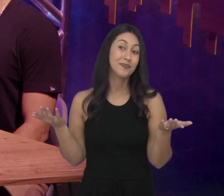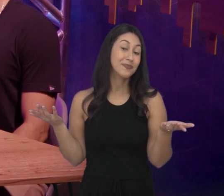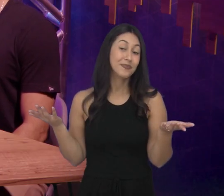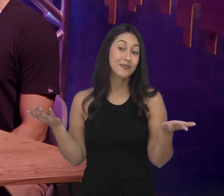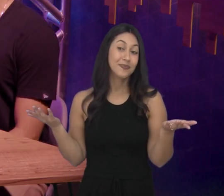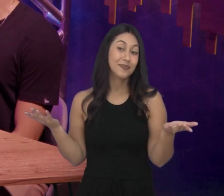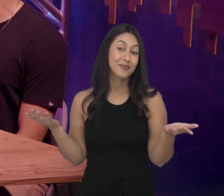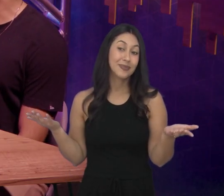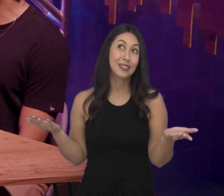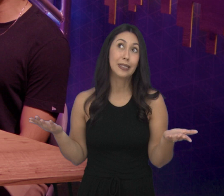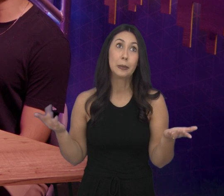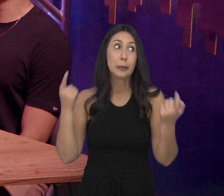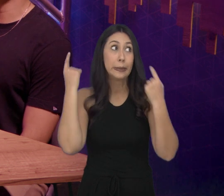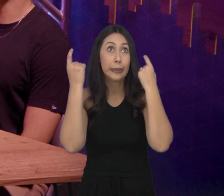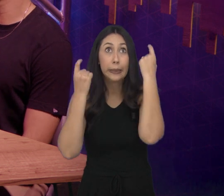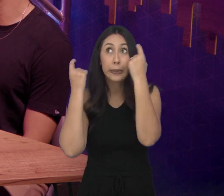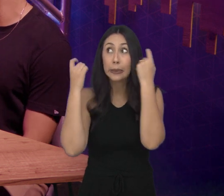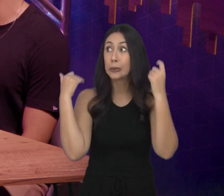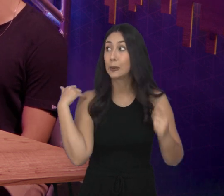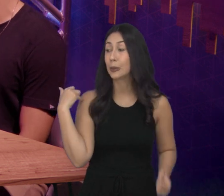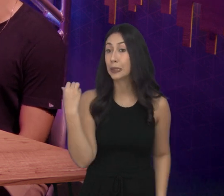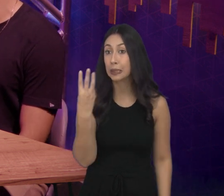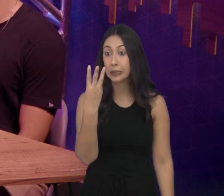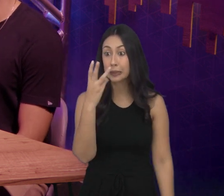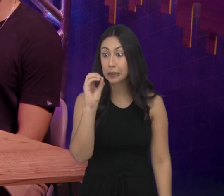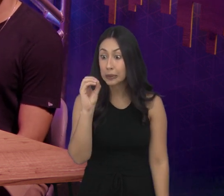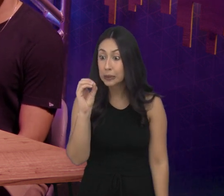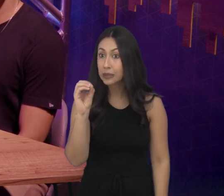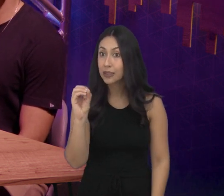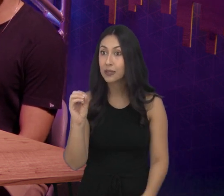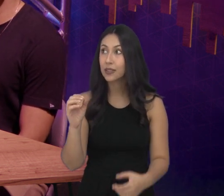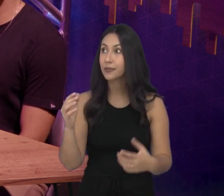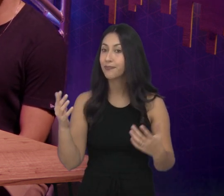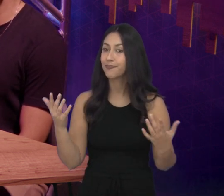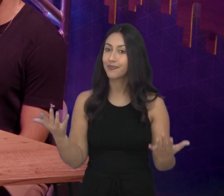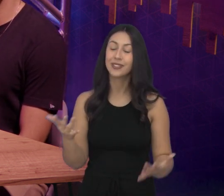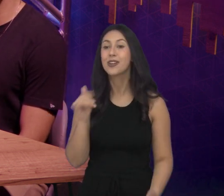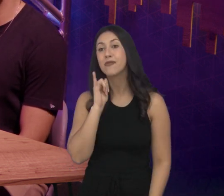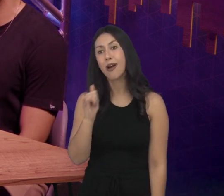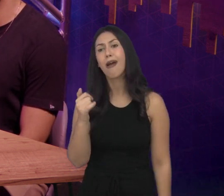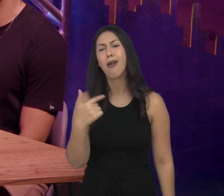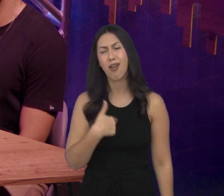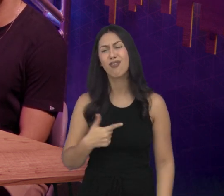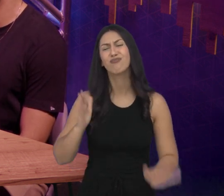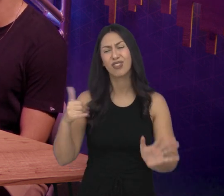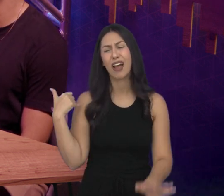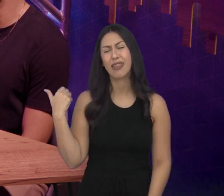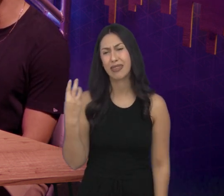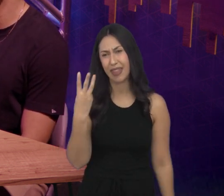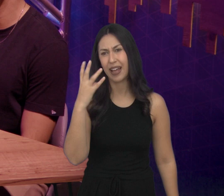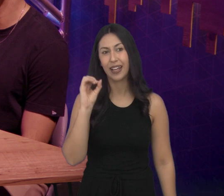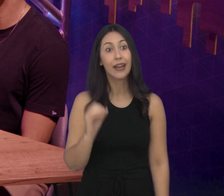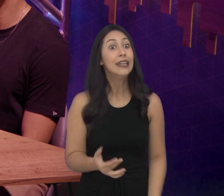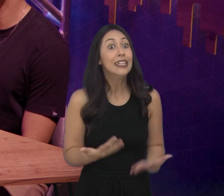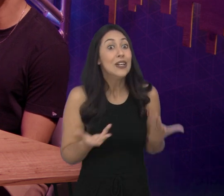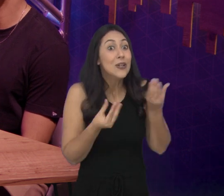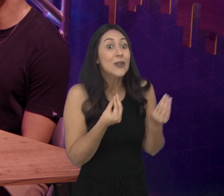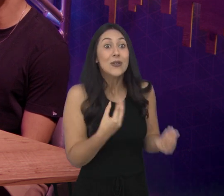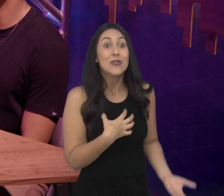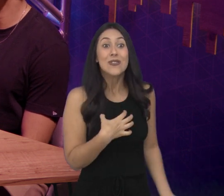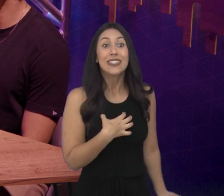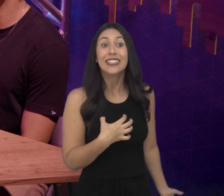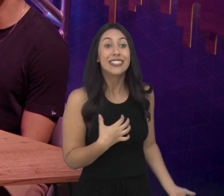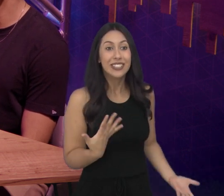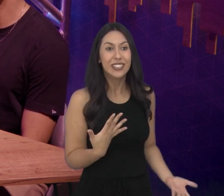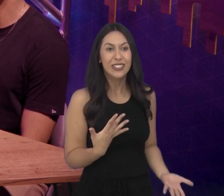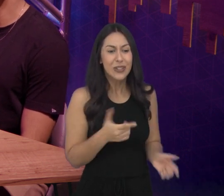E é isso aí, Vicky. Crise dos 30 anos, De Repente 30, e vou te falar, Vicky, chegou pra mim. Então,